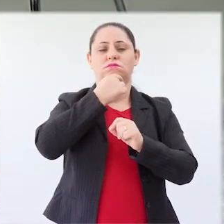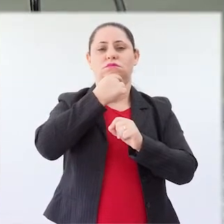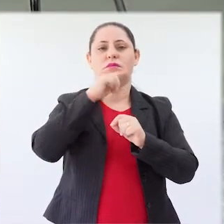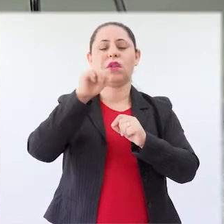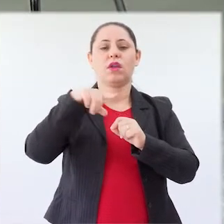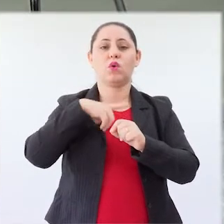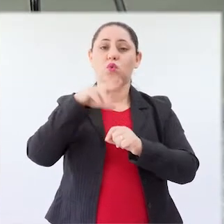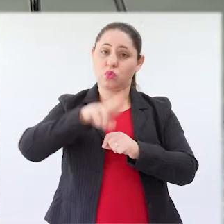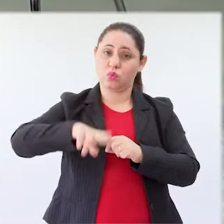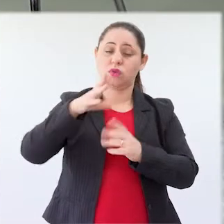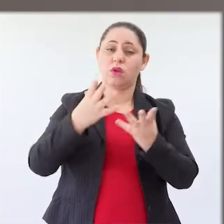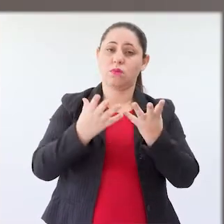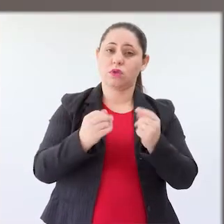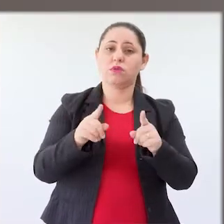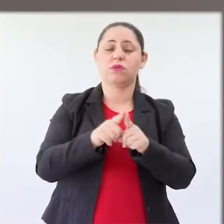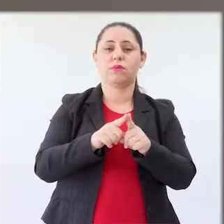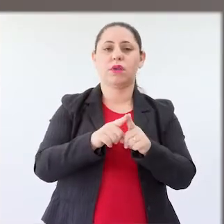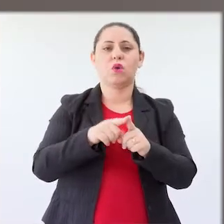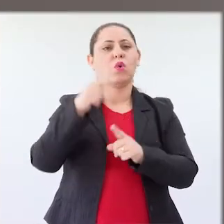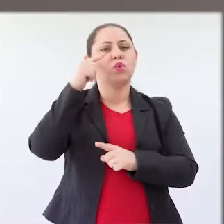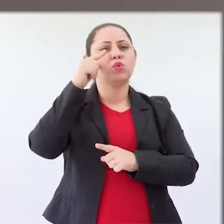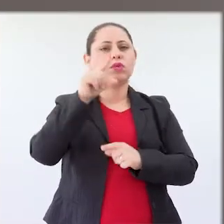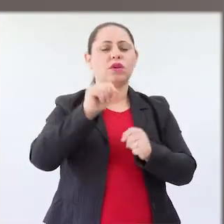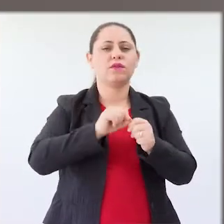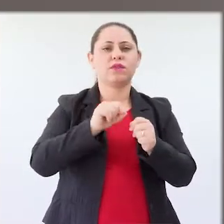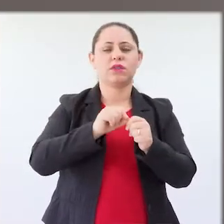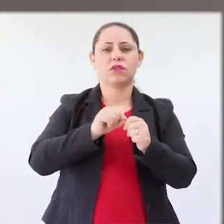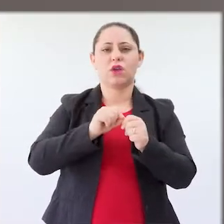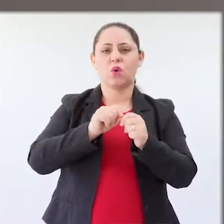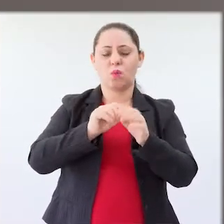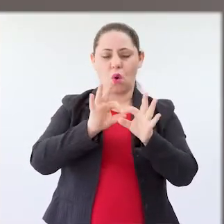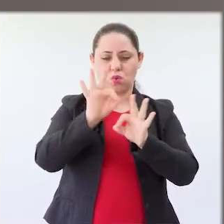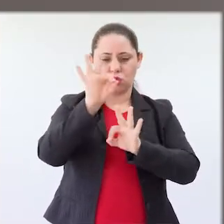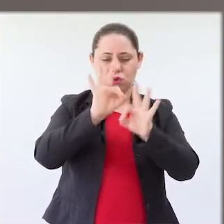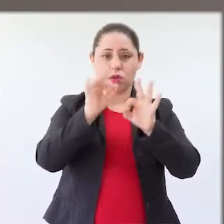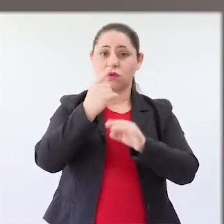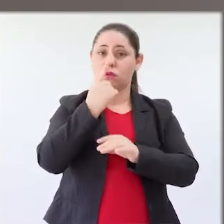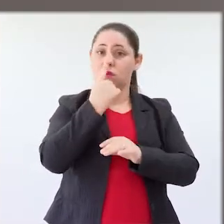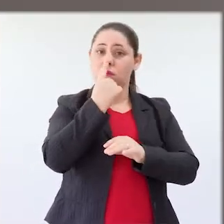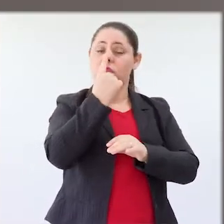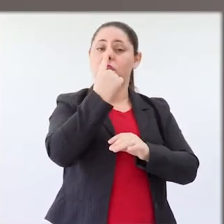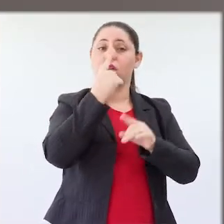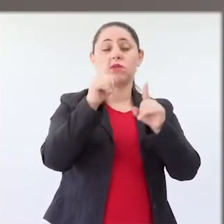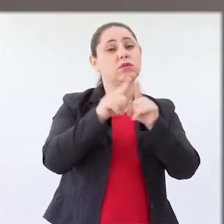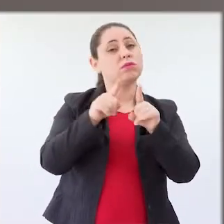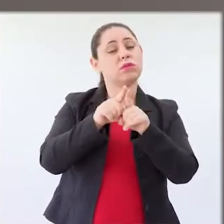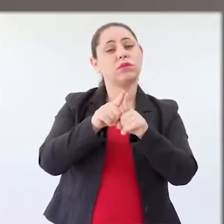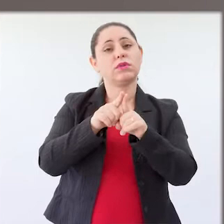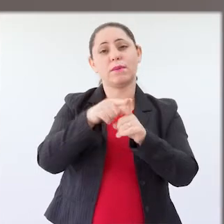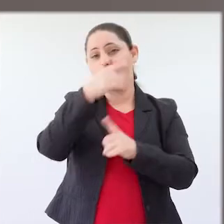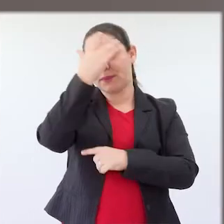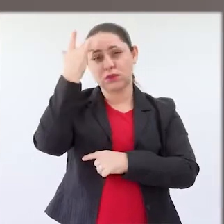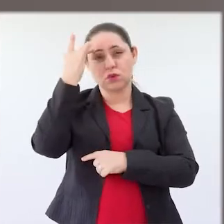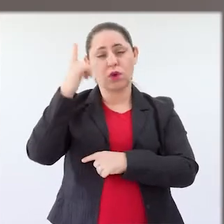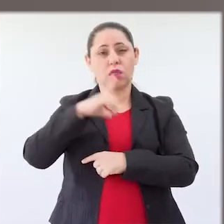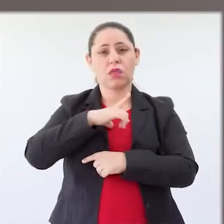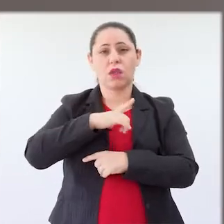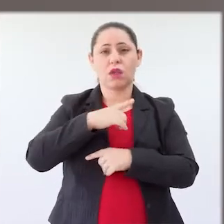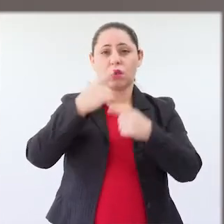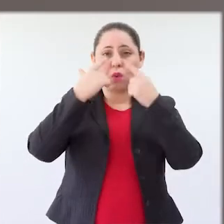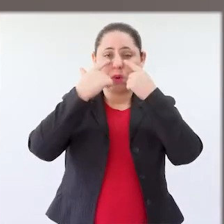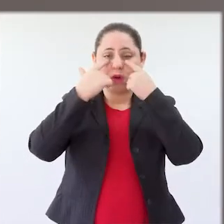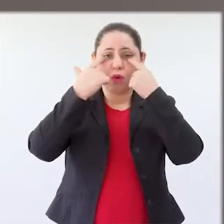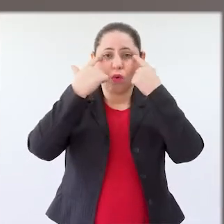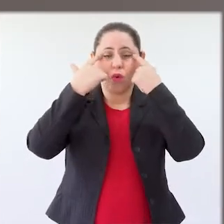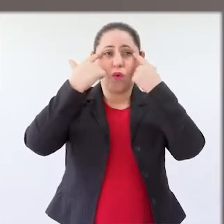do mento, né? Então a gente utiliza bastante, a gente consegue fazer uma rinomodelação no nariz. Pacientes